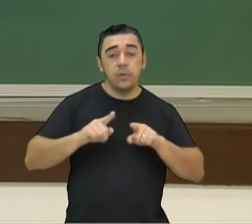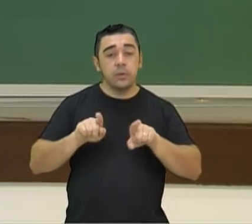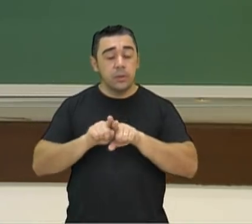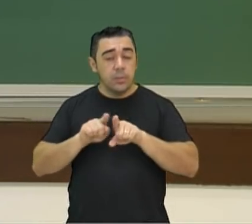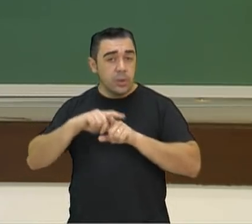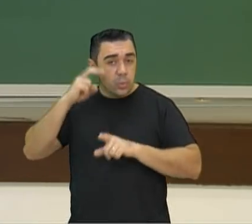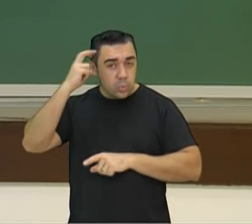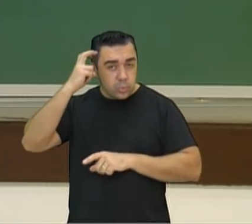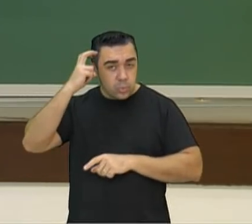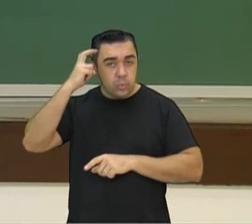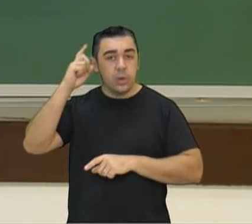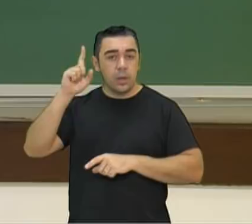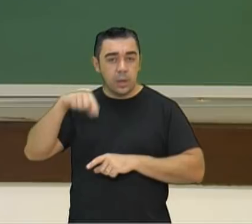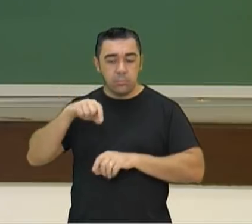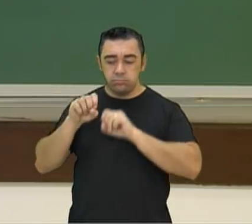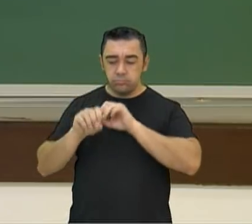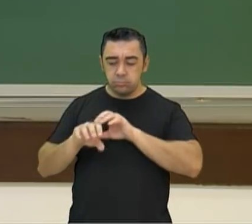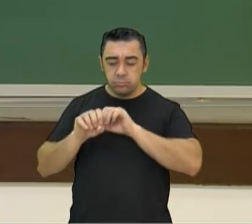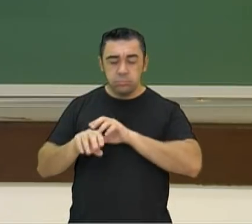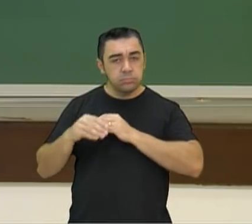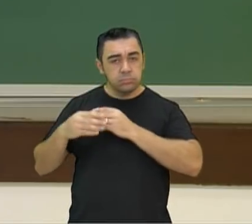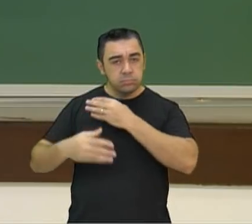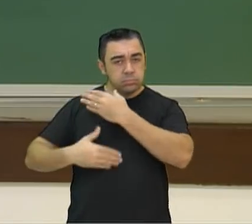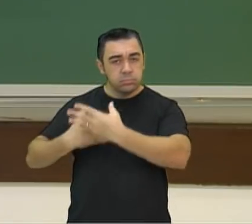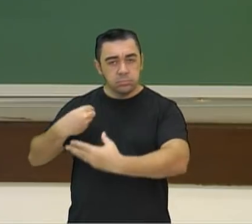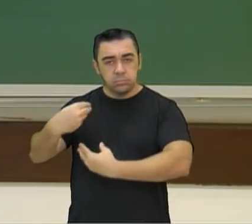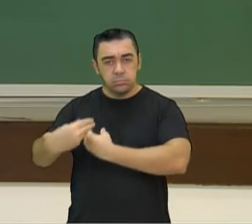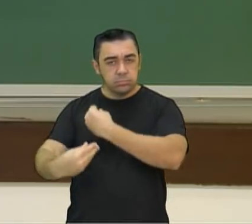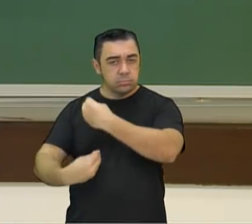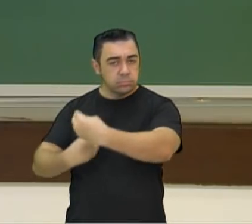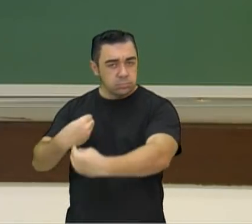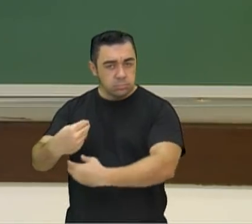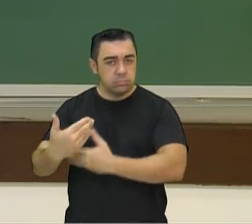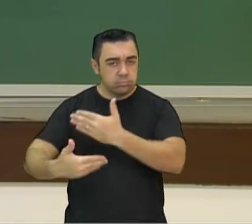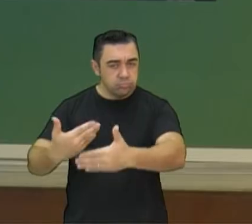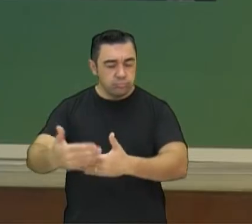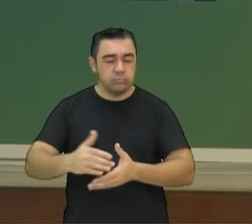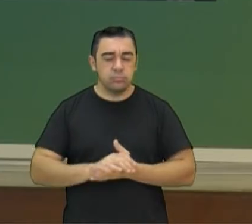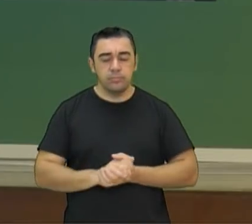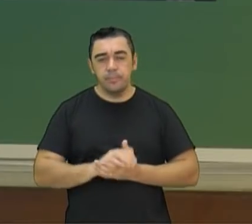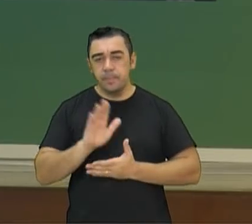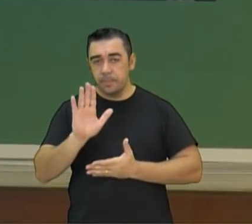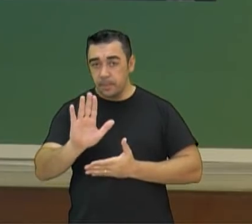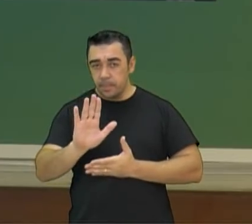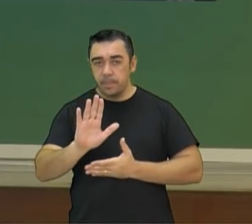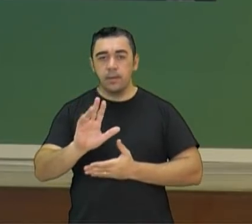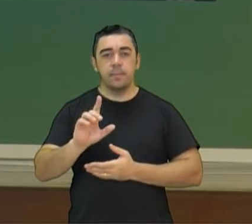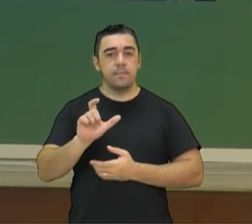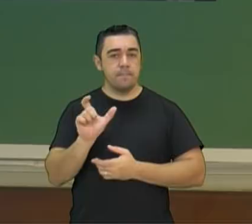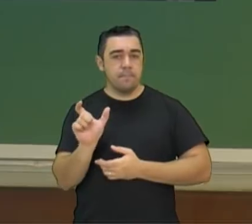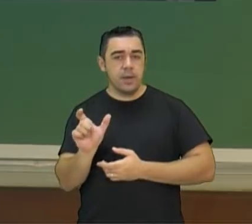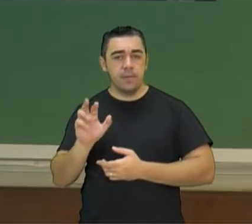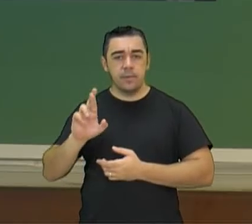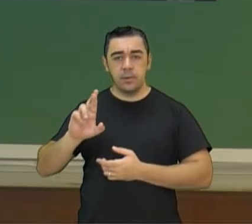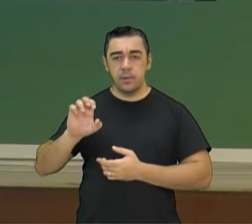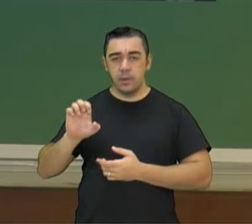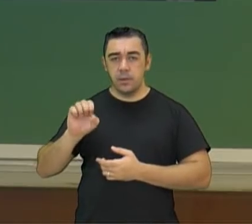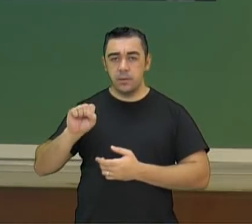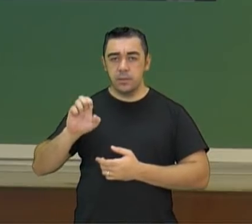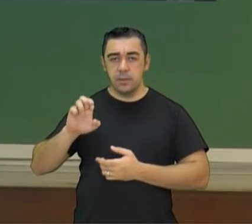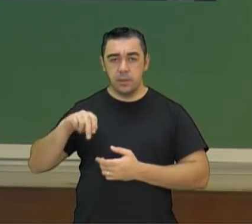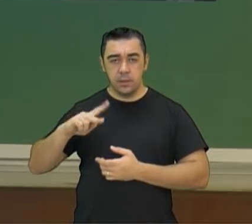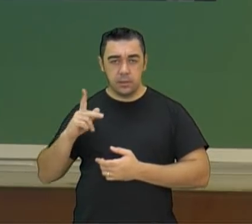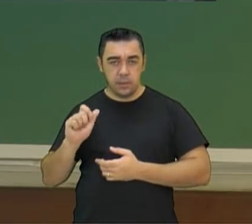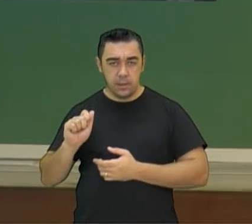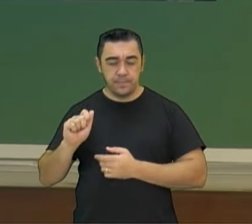geração para geração. Então, com relação à resenha, a gente tem que a palavra resenha, ela é composta pelo